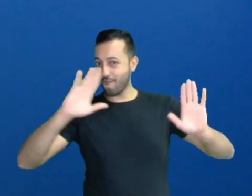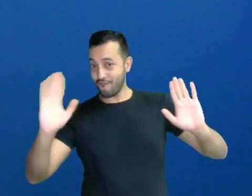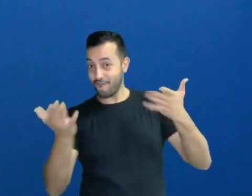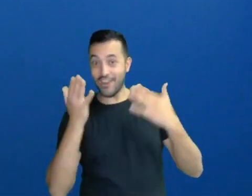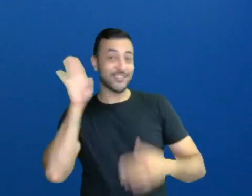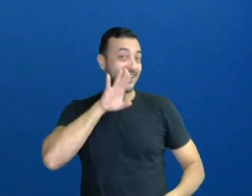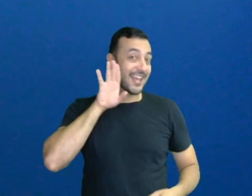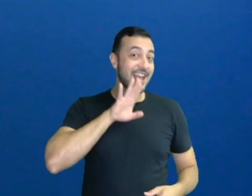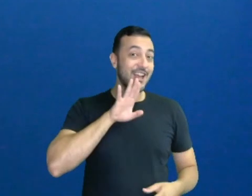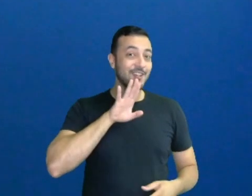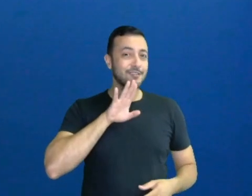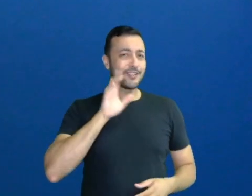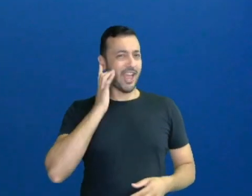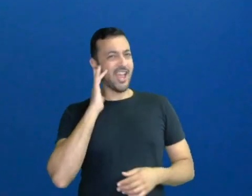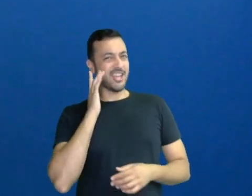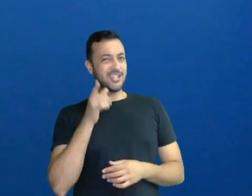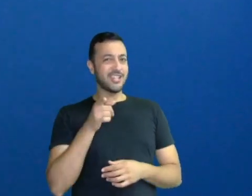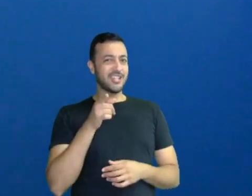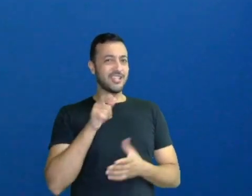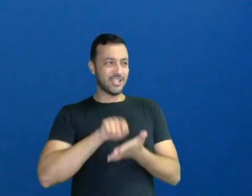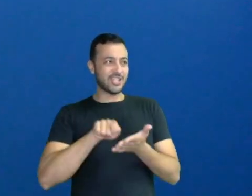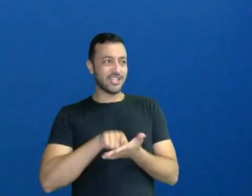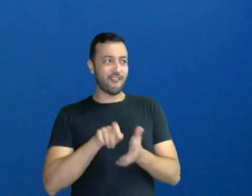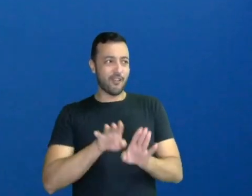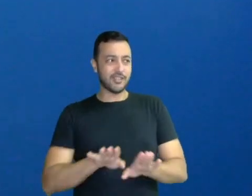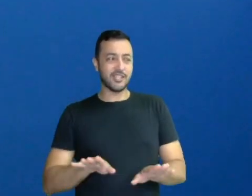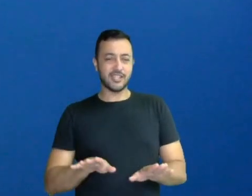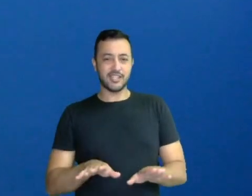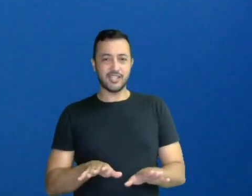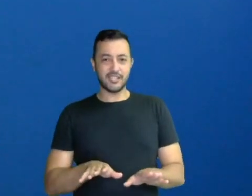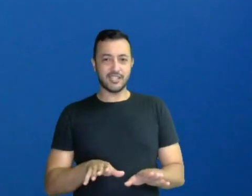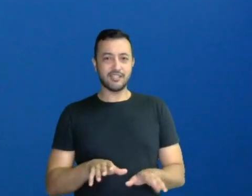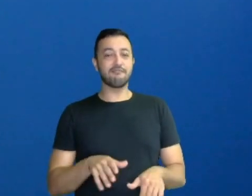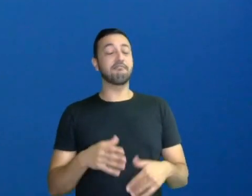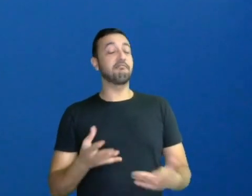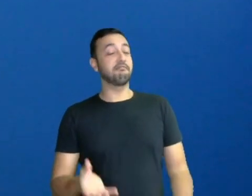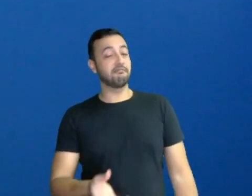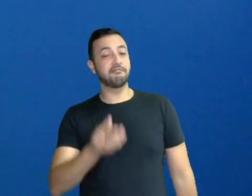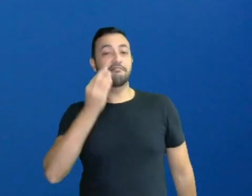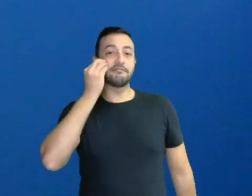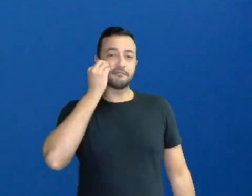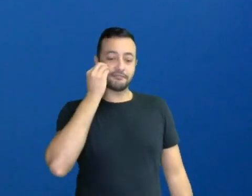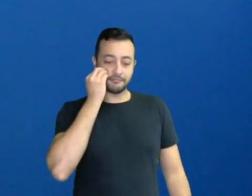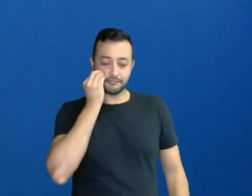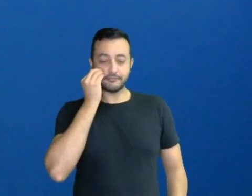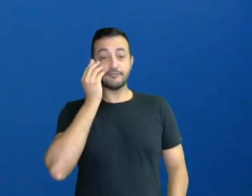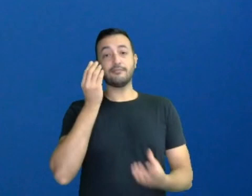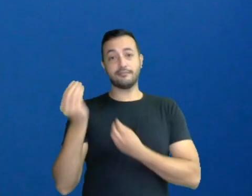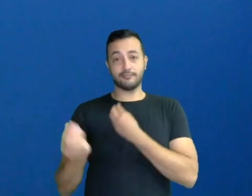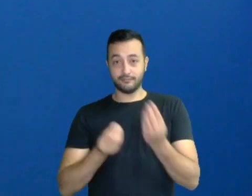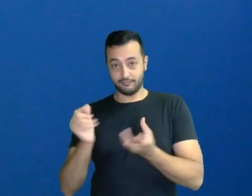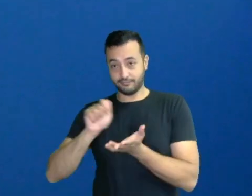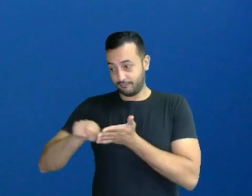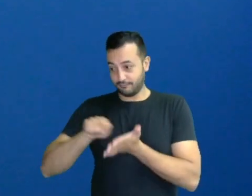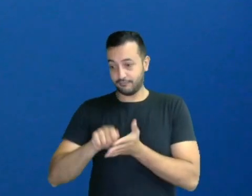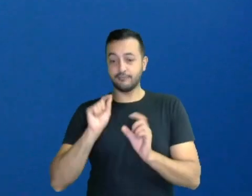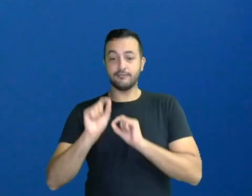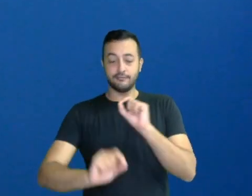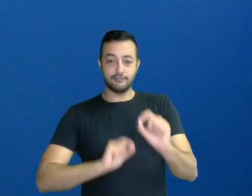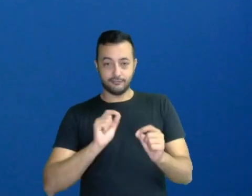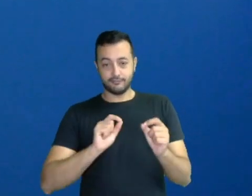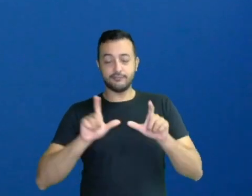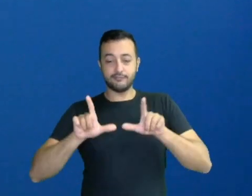dela foi muito legal Será que ele escreveu isso vamos ver agora o que é que o senhor esqueleto escreveu